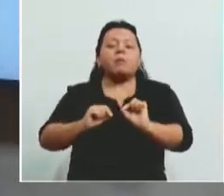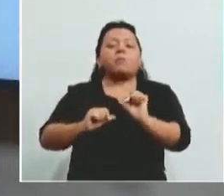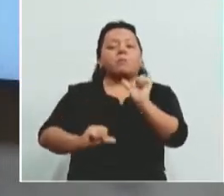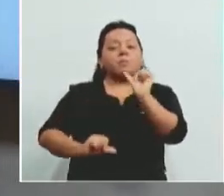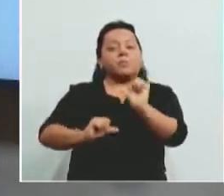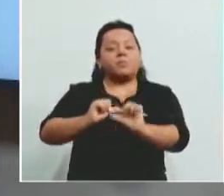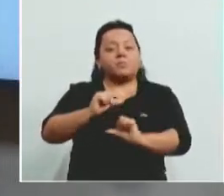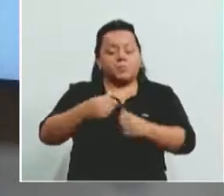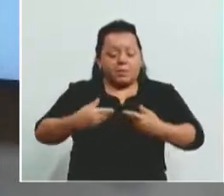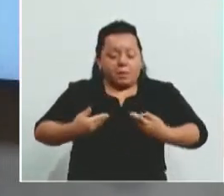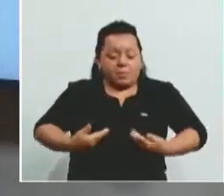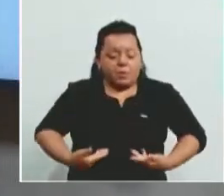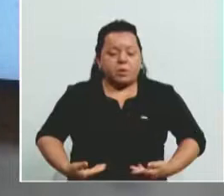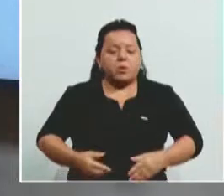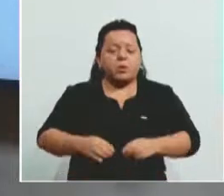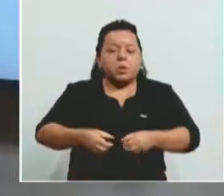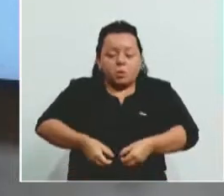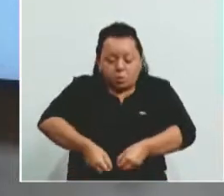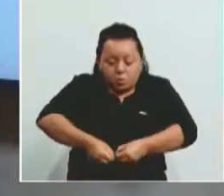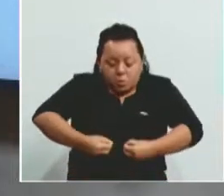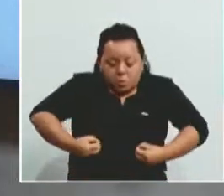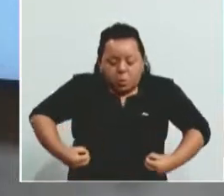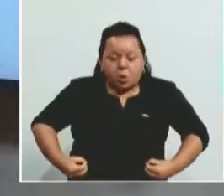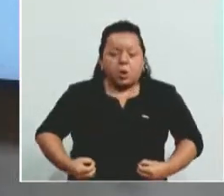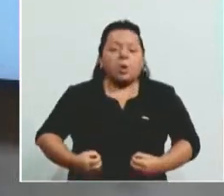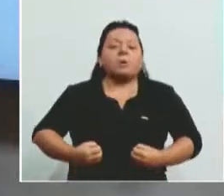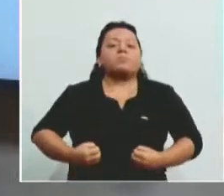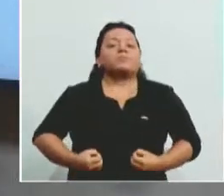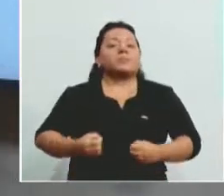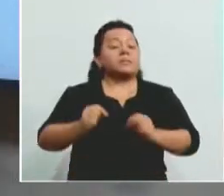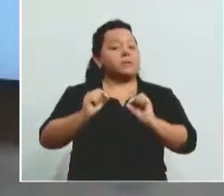vai virar trompa. Então, em algumas situações, não